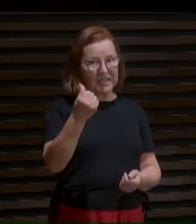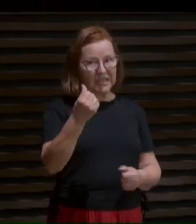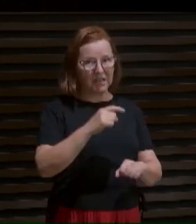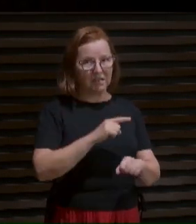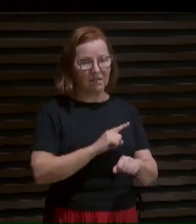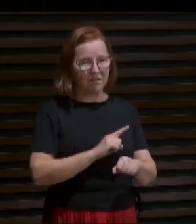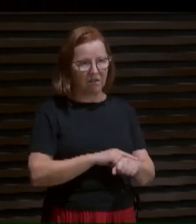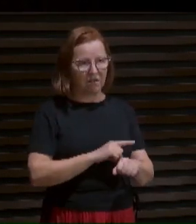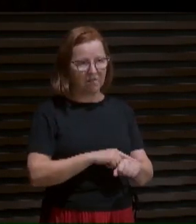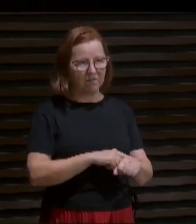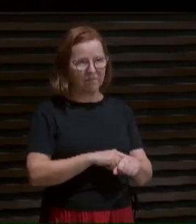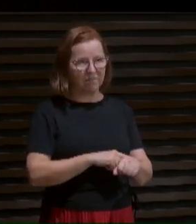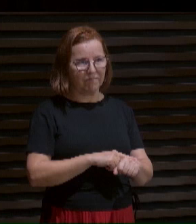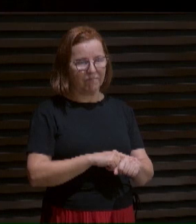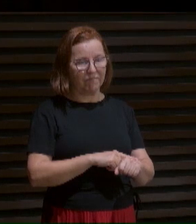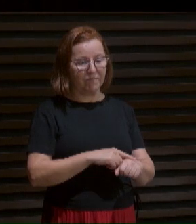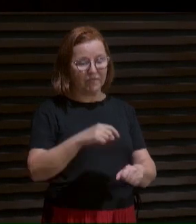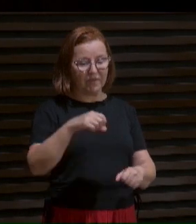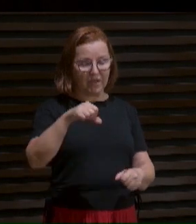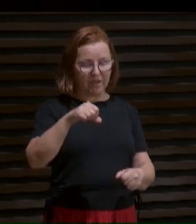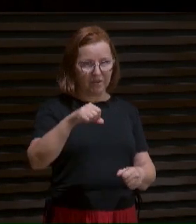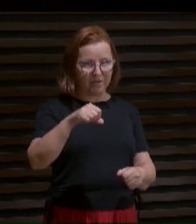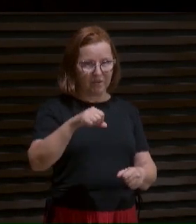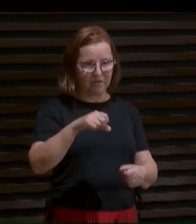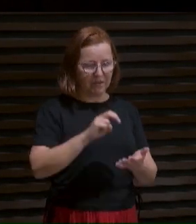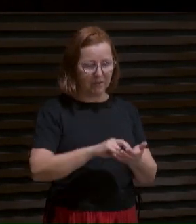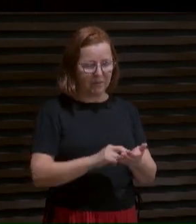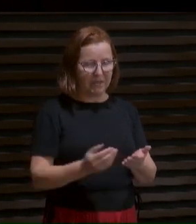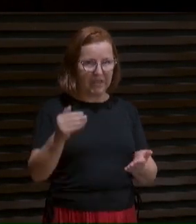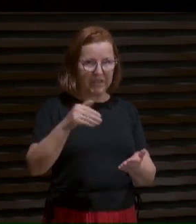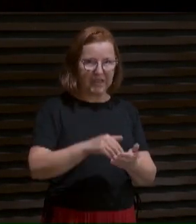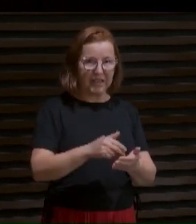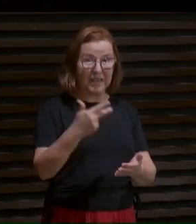irmãos, das 9 da manhã às 3 da tarde.